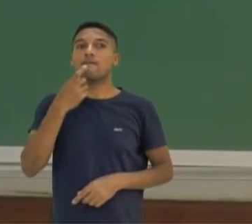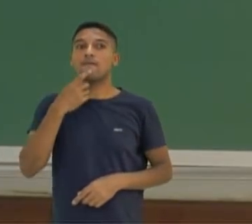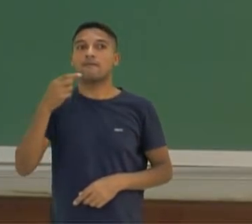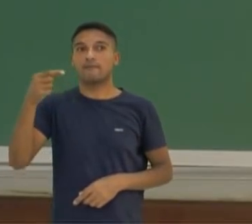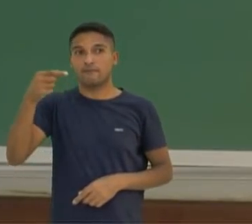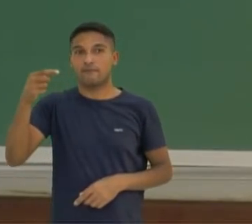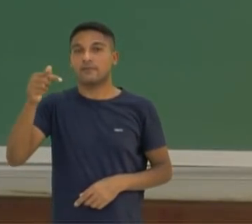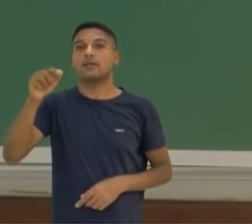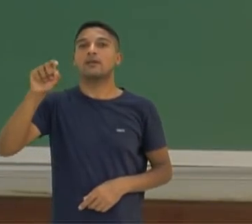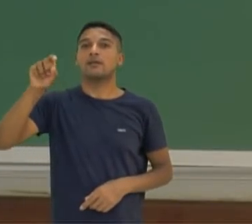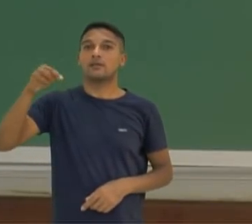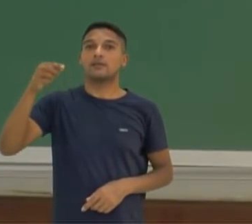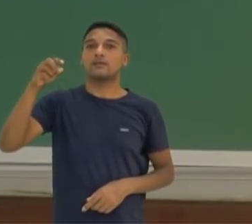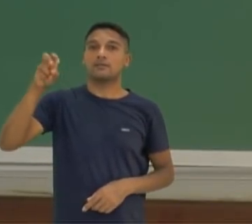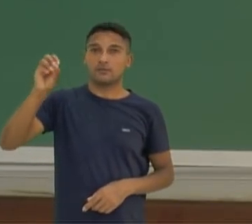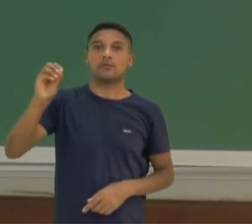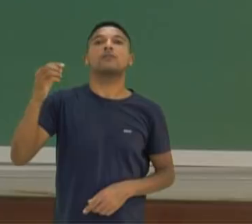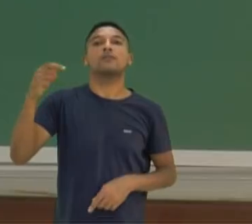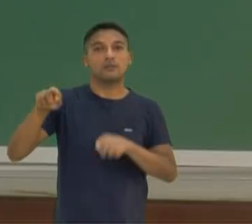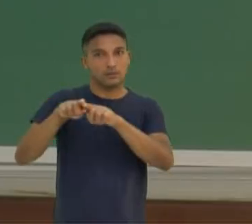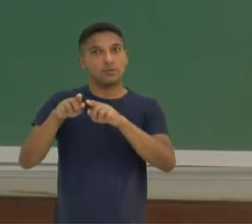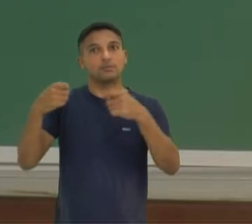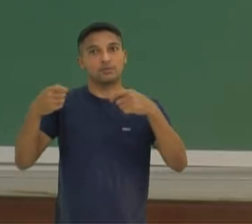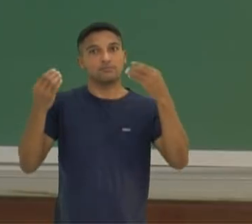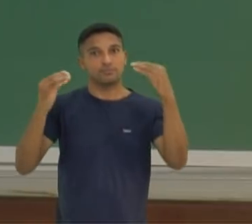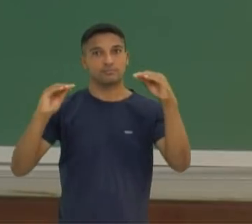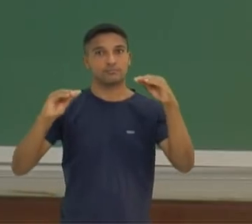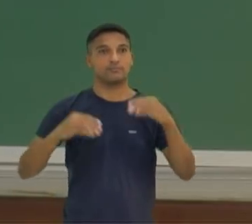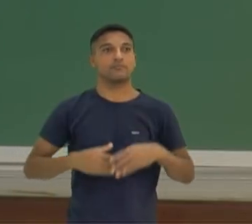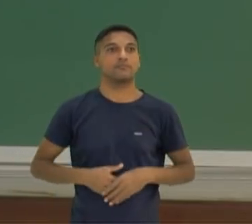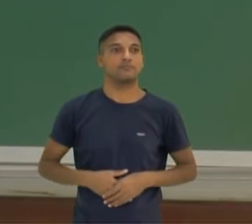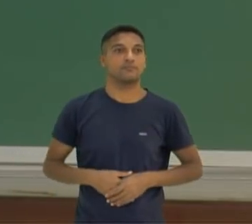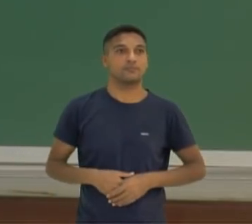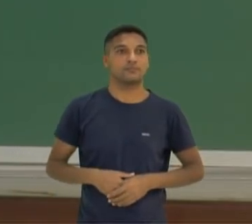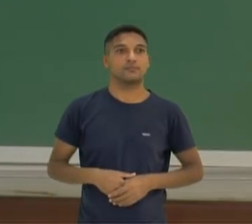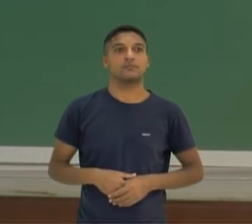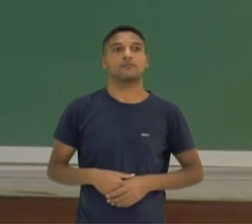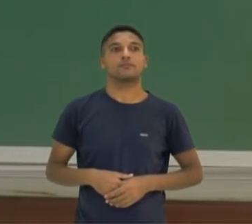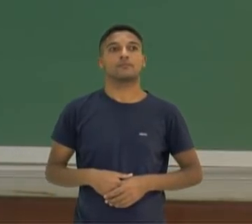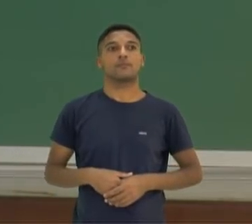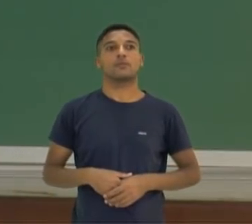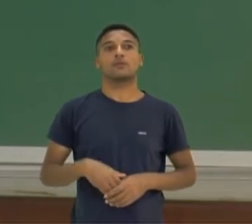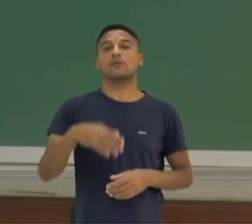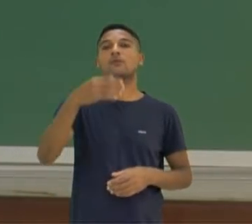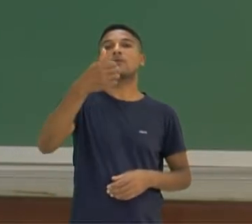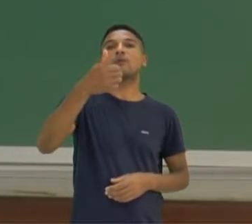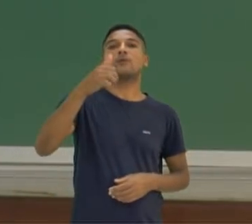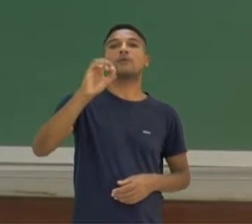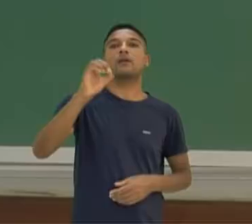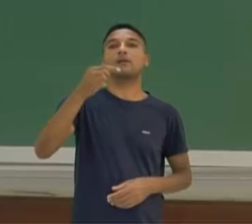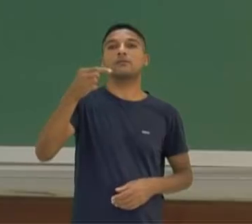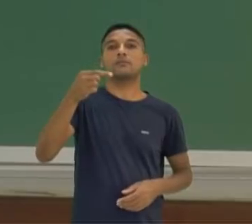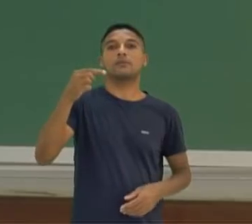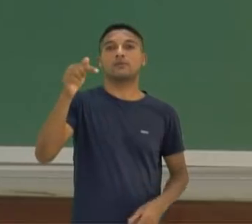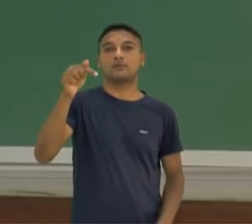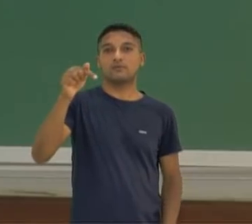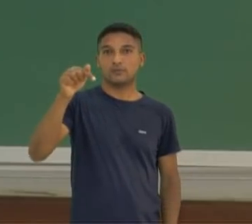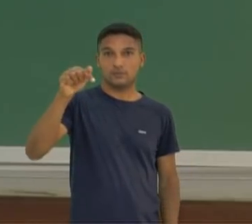Então, aqui consegui eliminar, né? E 10 menos 7,50, eu